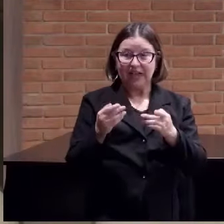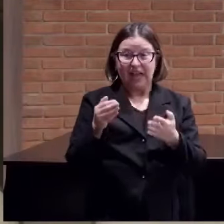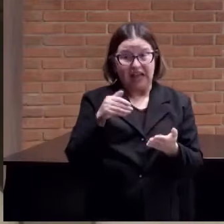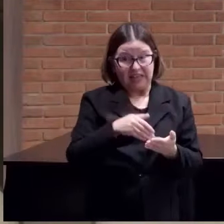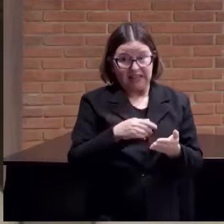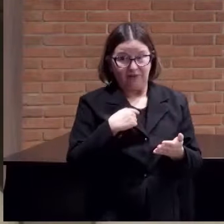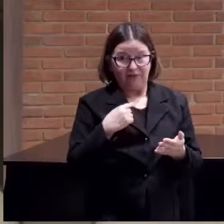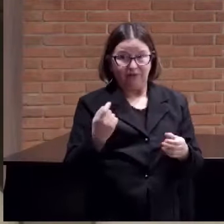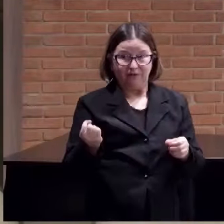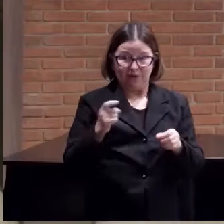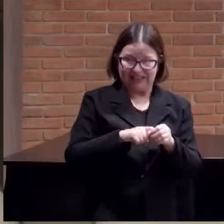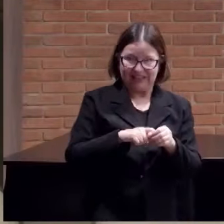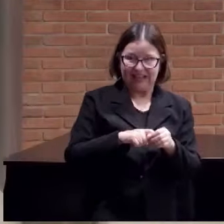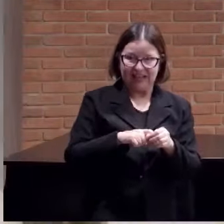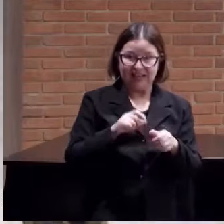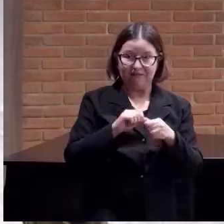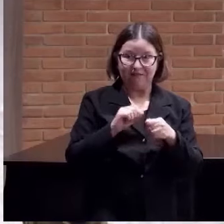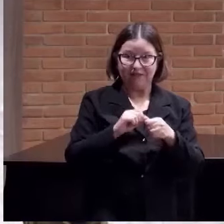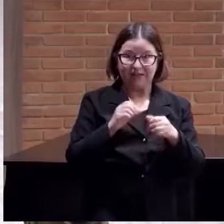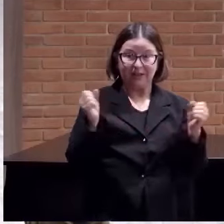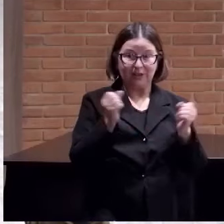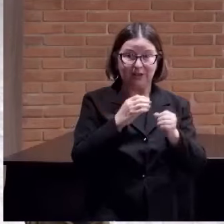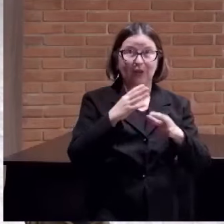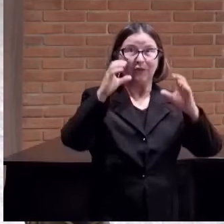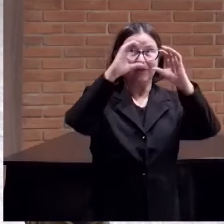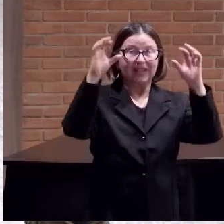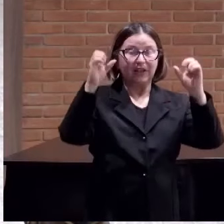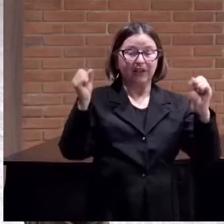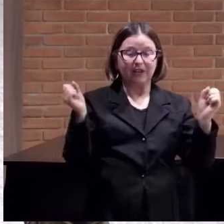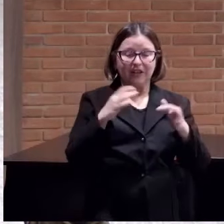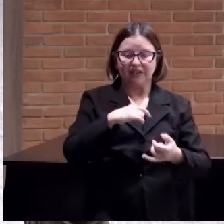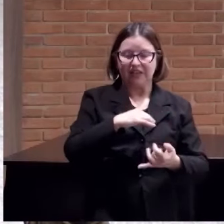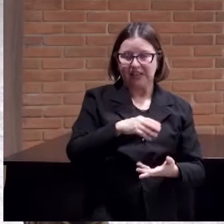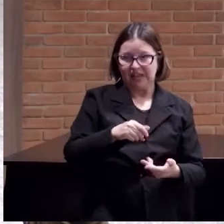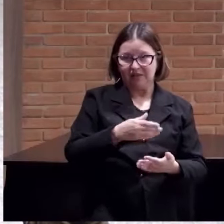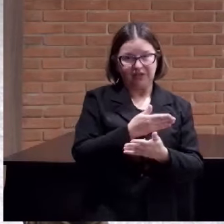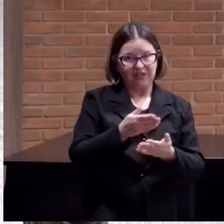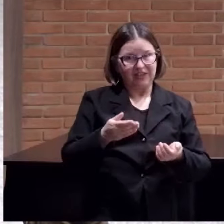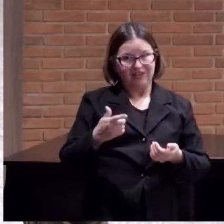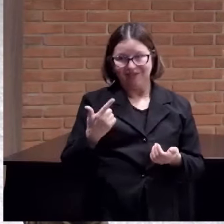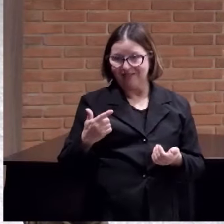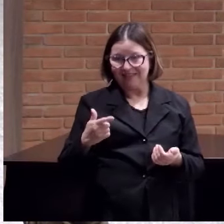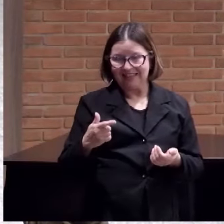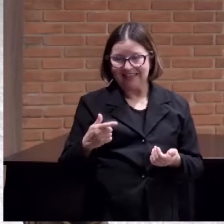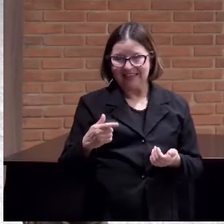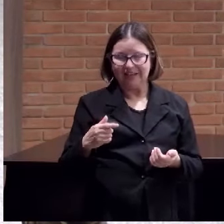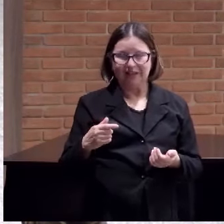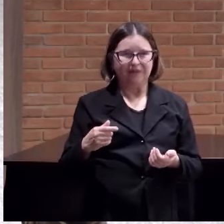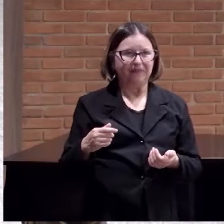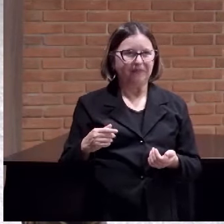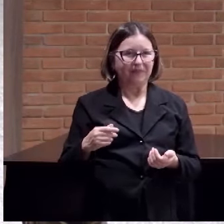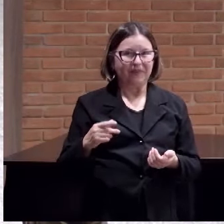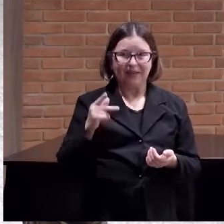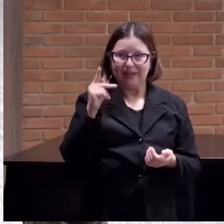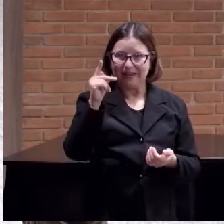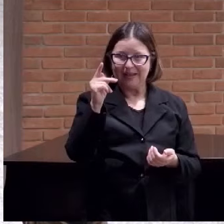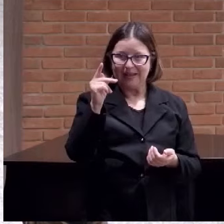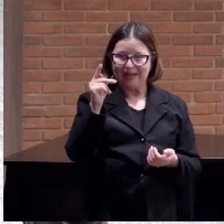e uma nova terra, vocês não terão este paraíso perdido de novo.